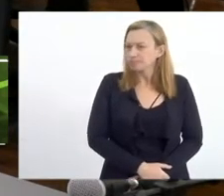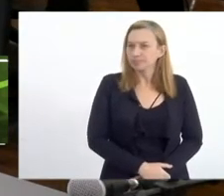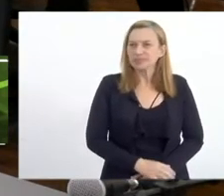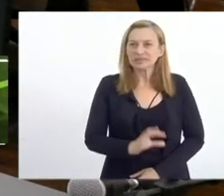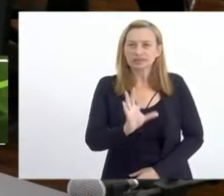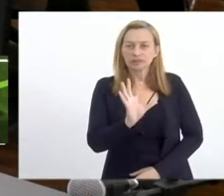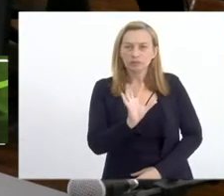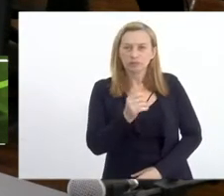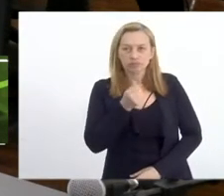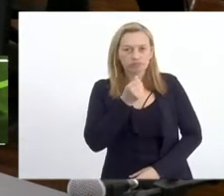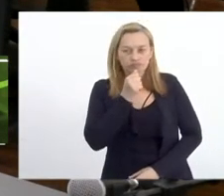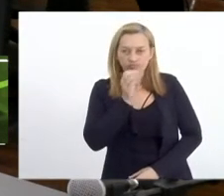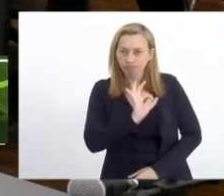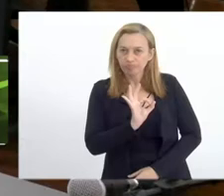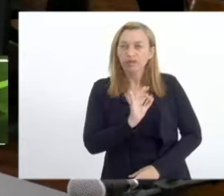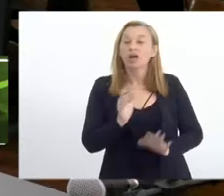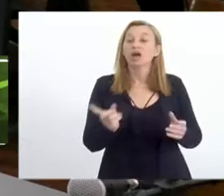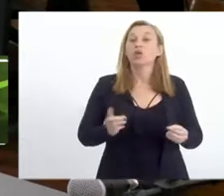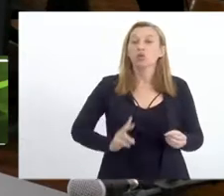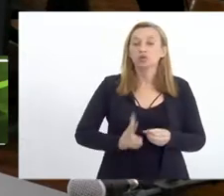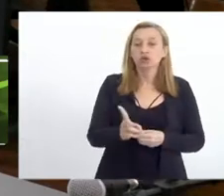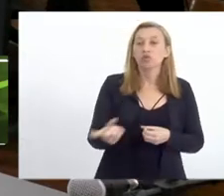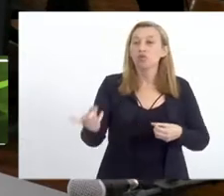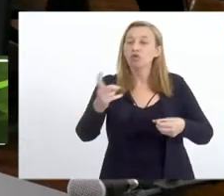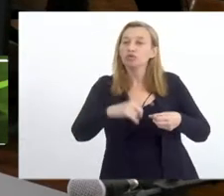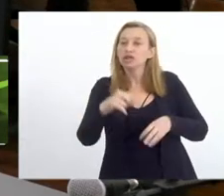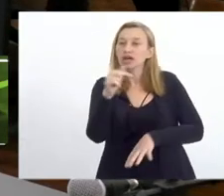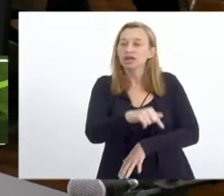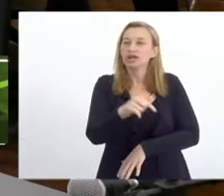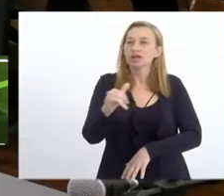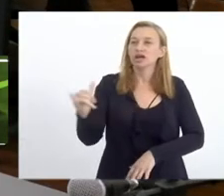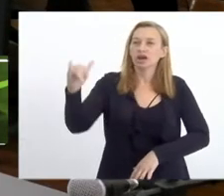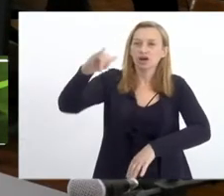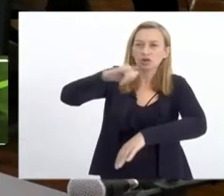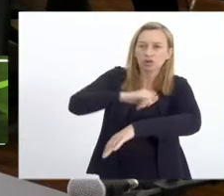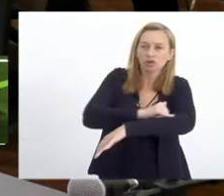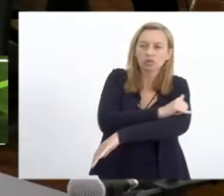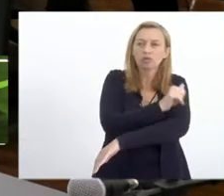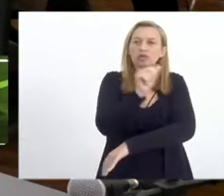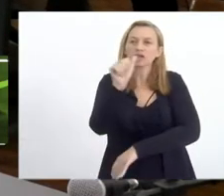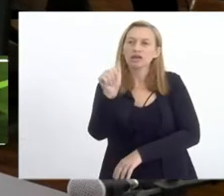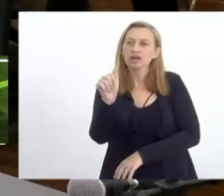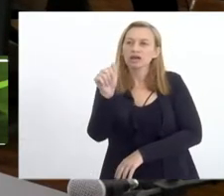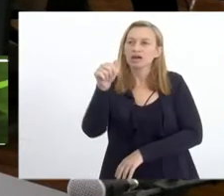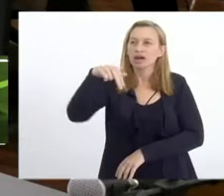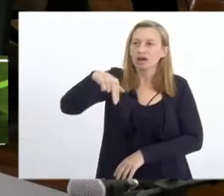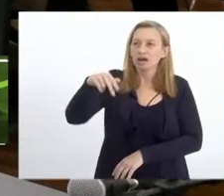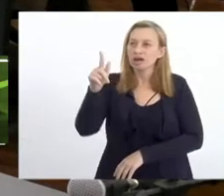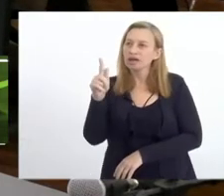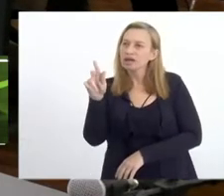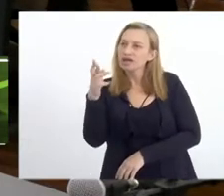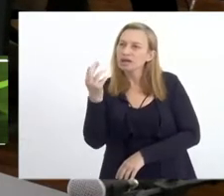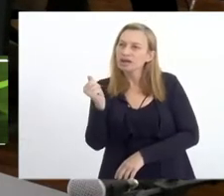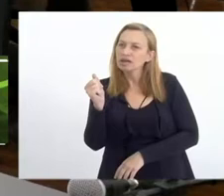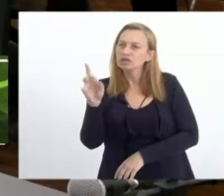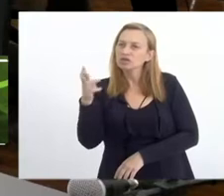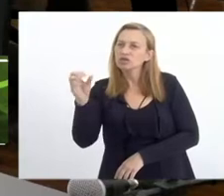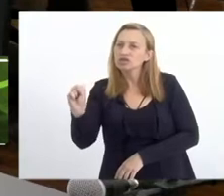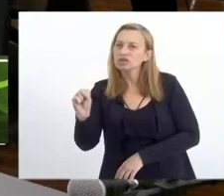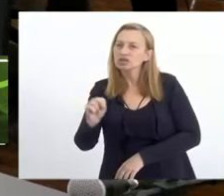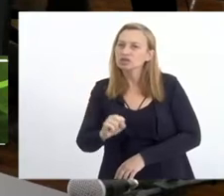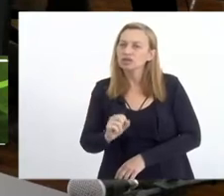Ninguém, né? Então, eu vou dar continuidade, vou voltar aqui ao aeroporto de Angra dos Reis. Ele pediu para o seu